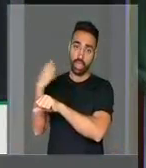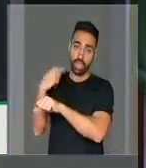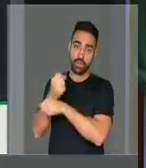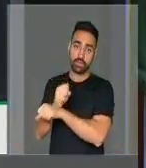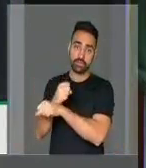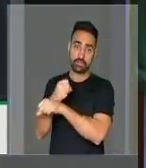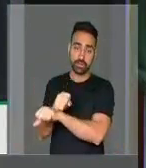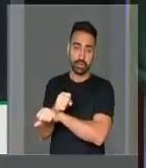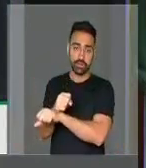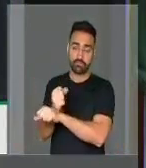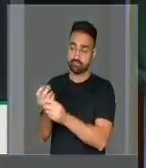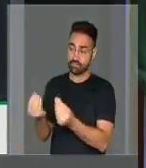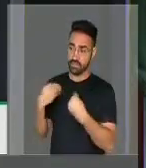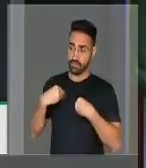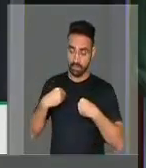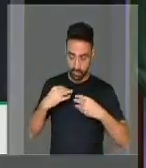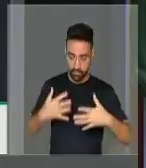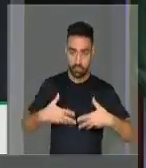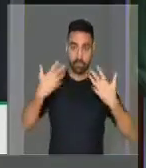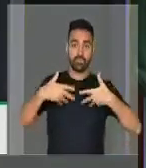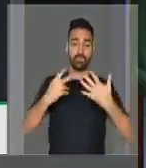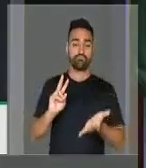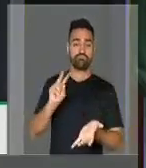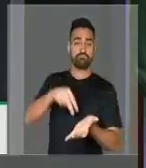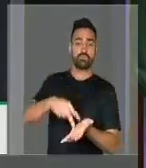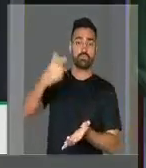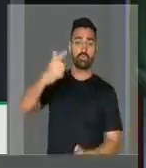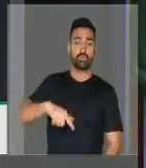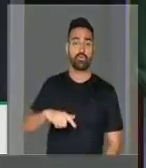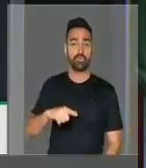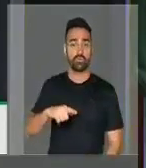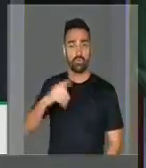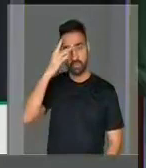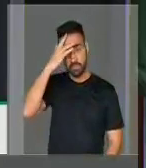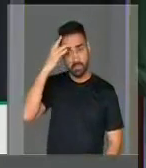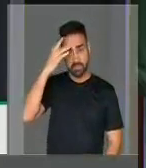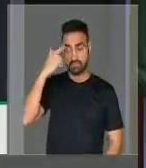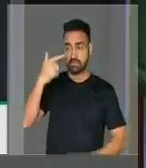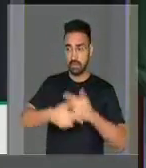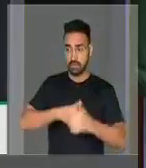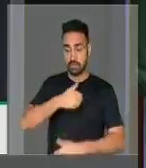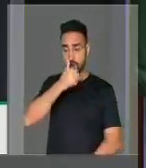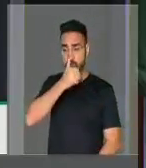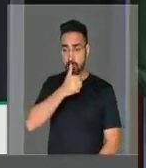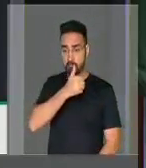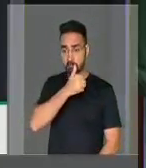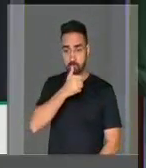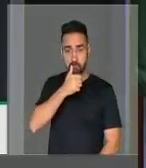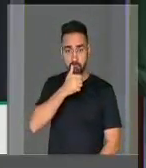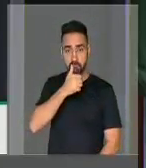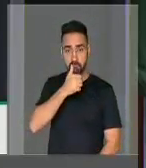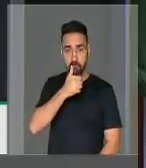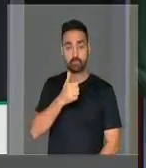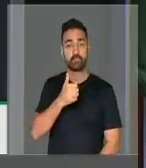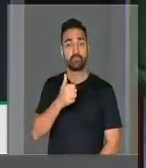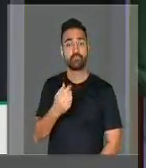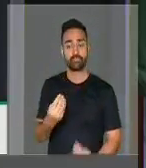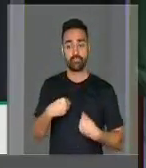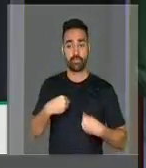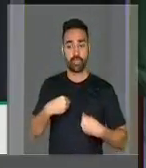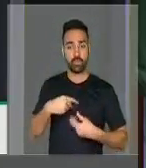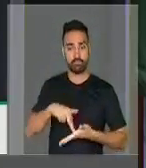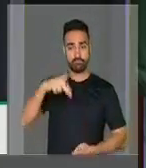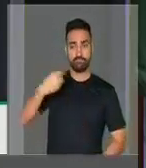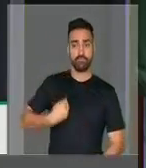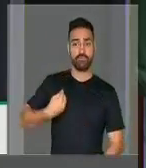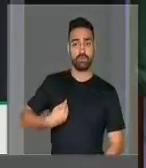Ressuscita-me para que ninguém tenha que sacrificar-se por uma casa, um buraco. Ressuscita-me para que,